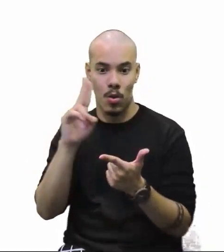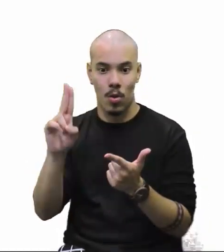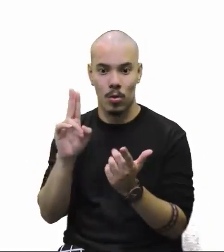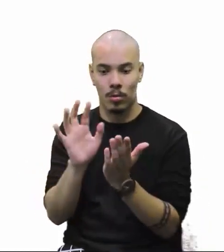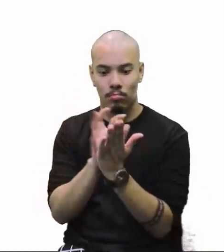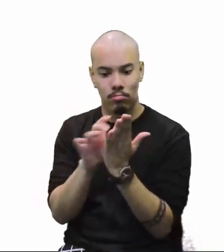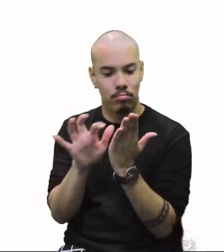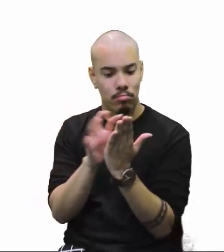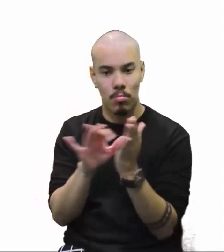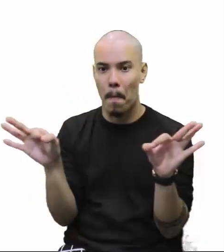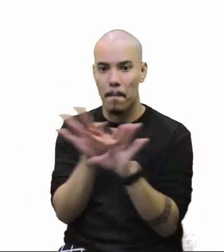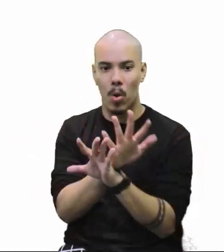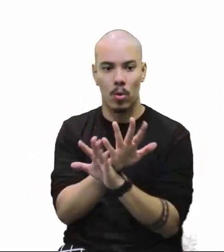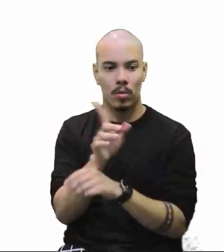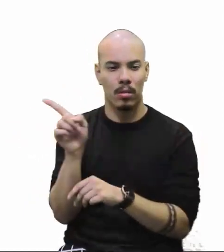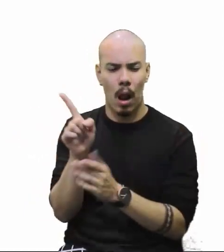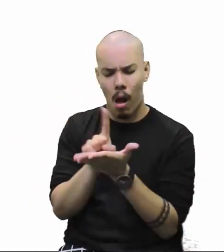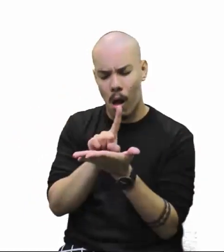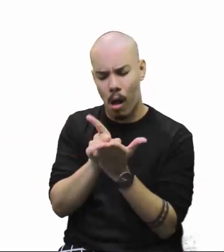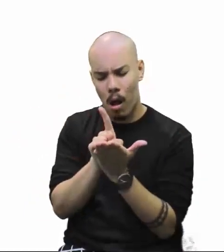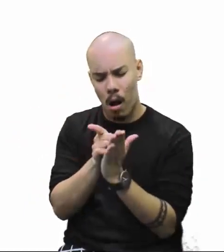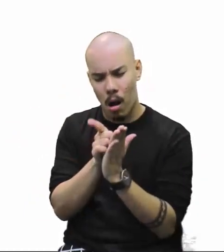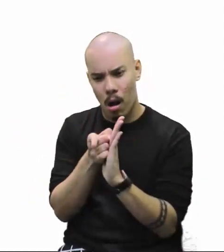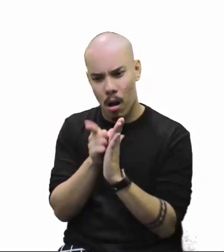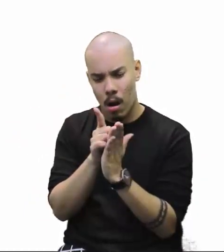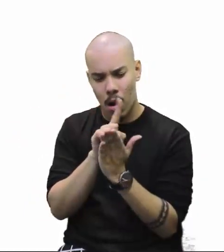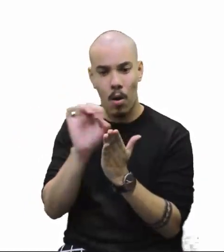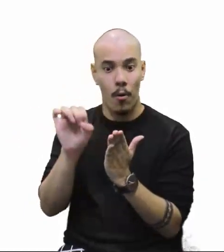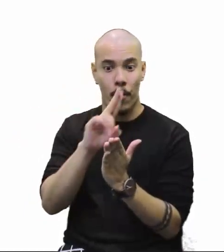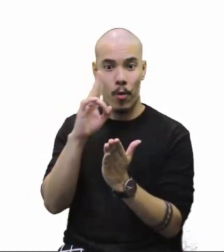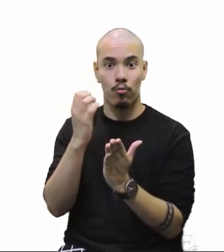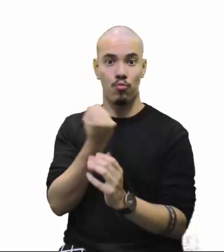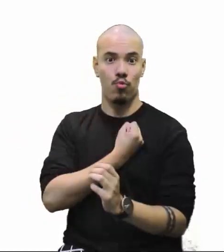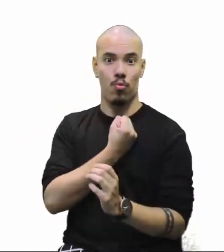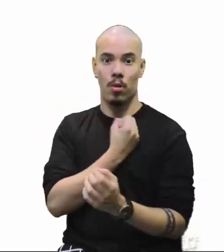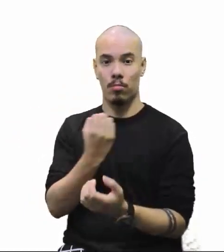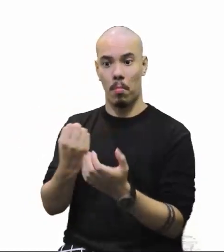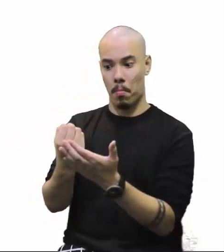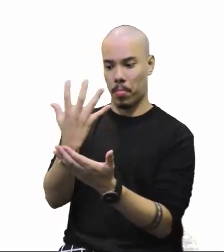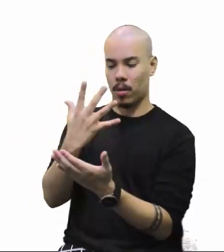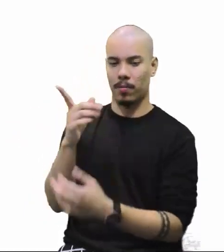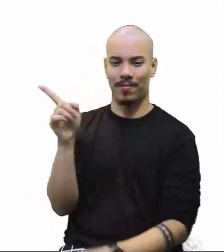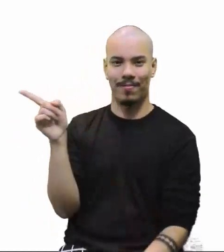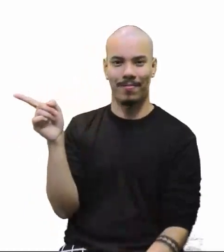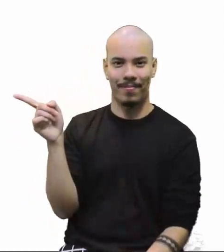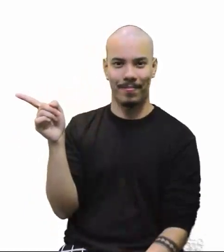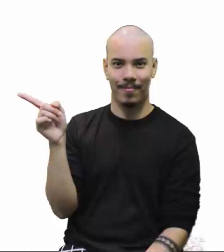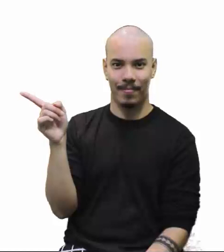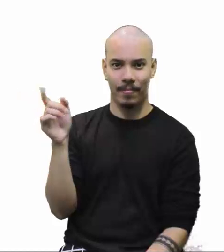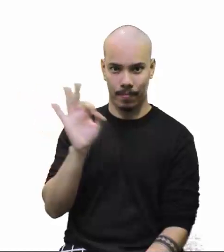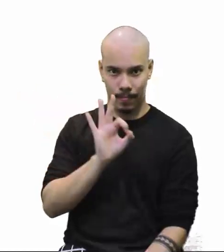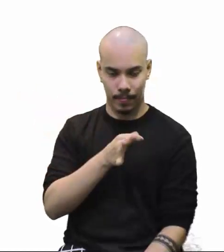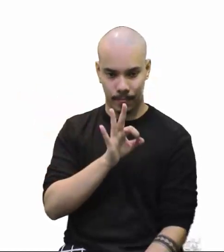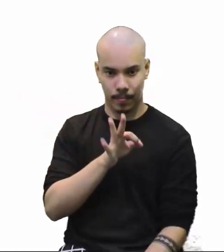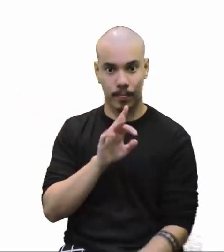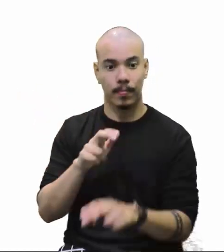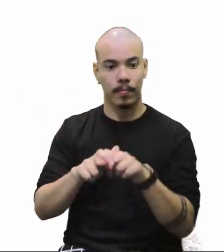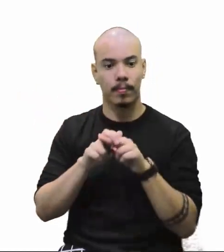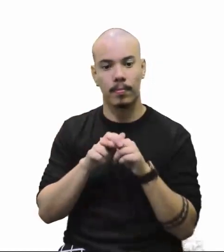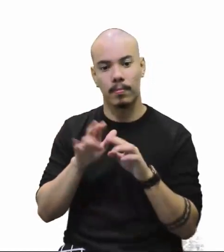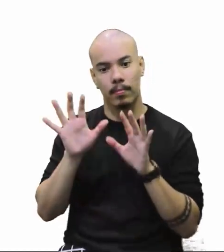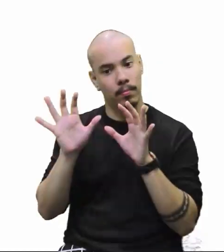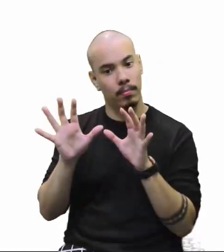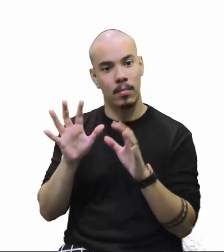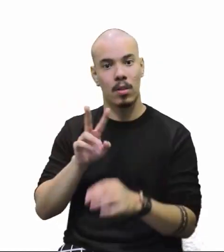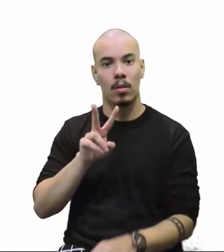duas formas, é o ponteiro, né, ou os números aí aparecendo no display desse equipamento. Aqui, geralmente, um